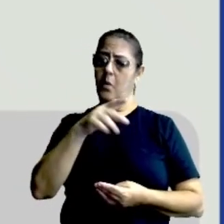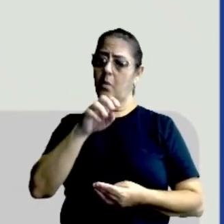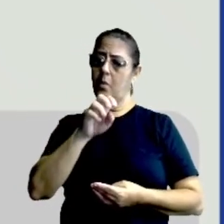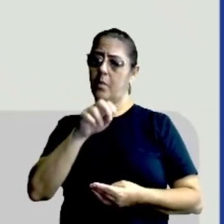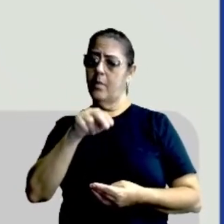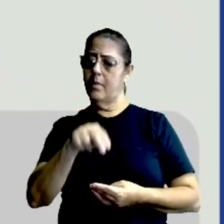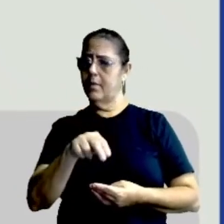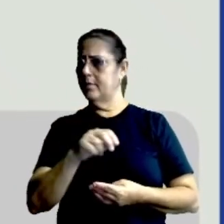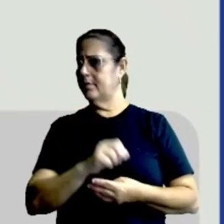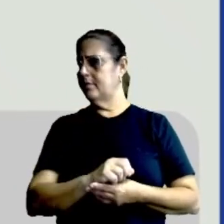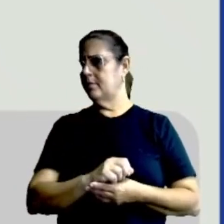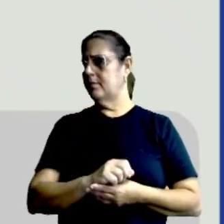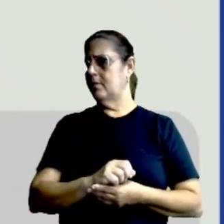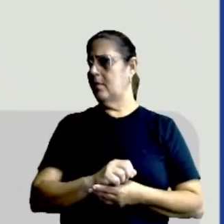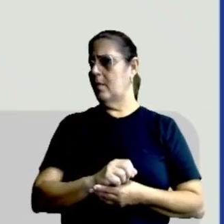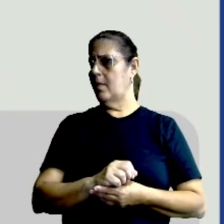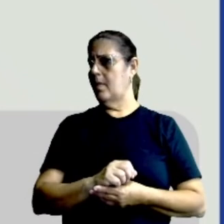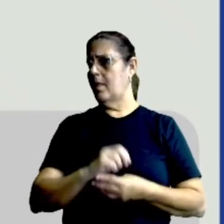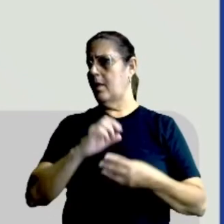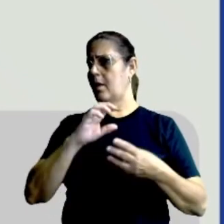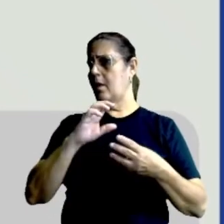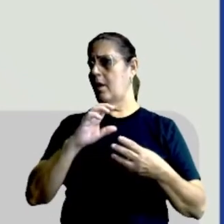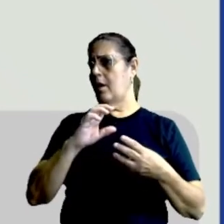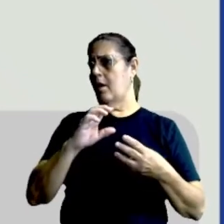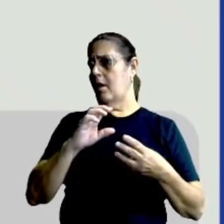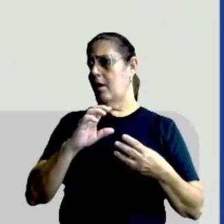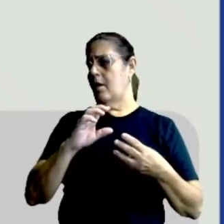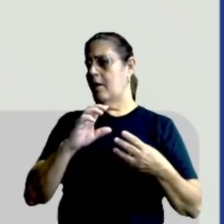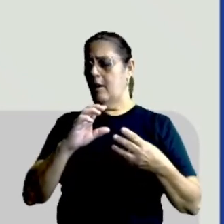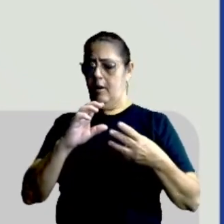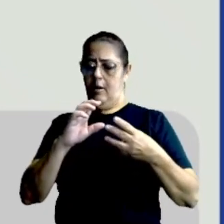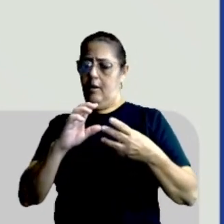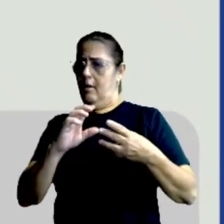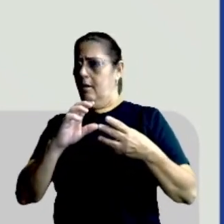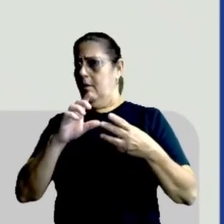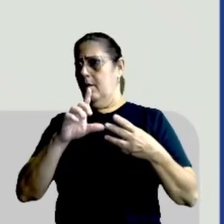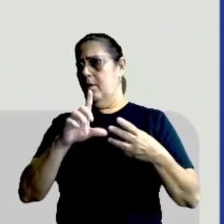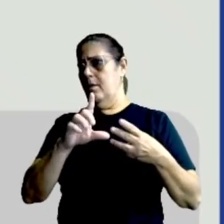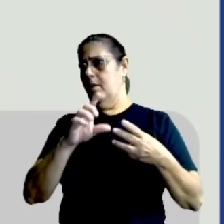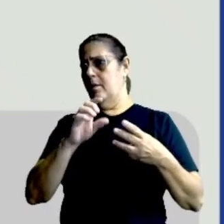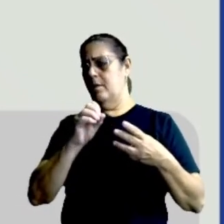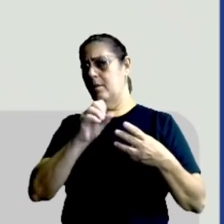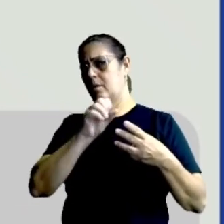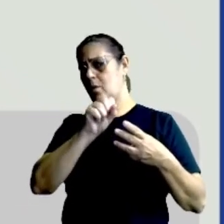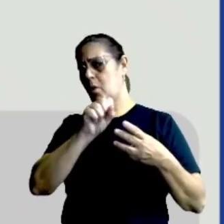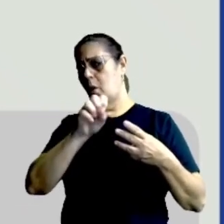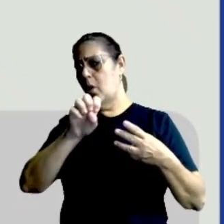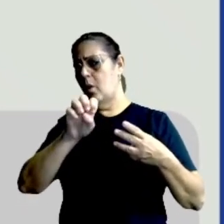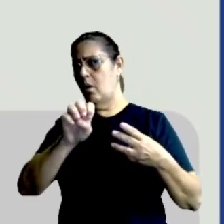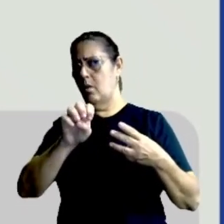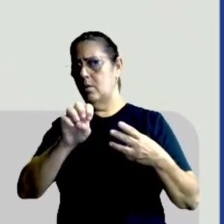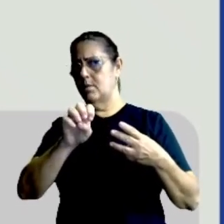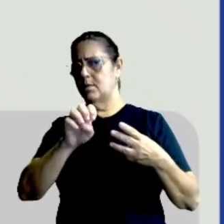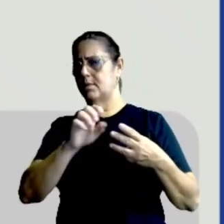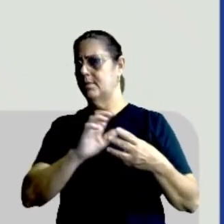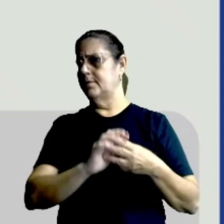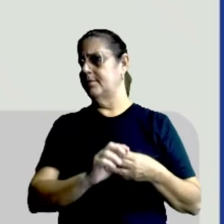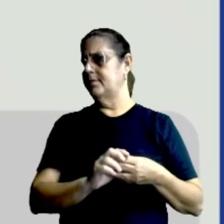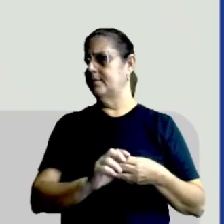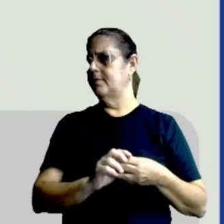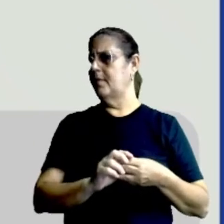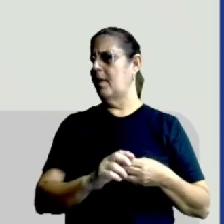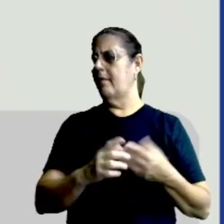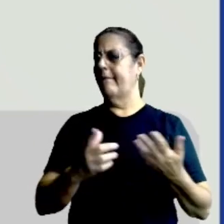Close é o contrário já na segunda questão eu já tenho aí ó como se diz